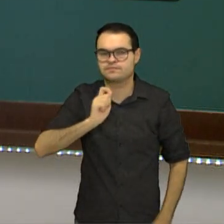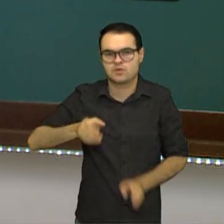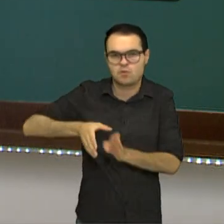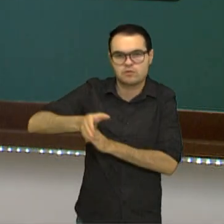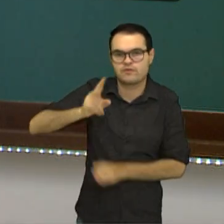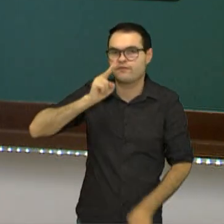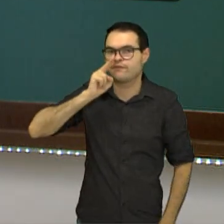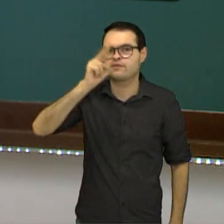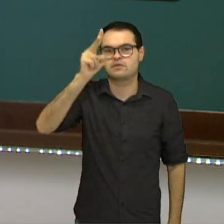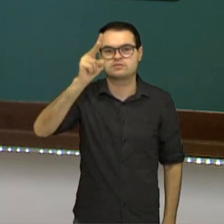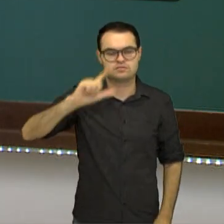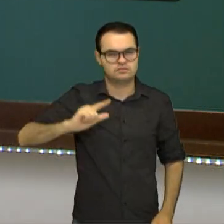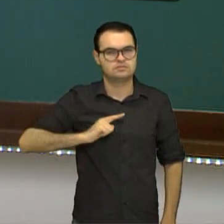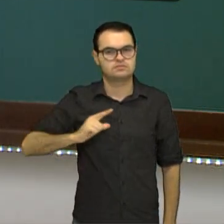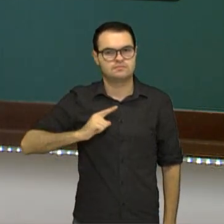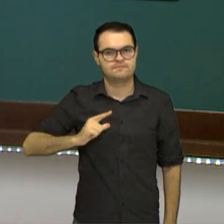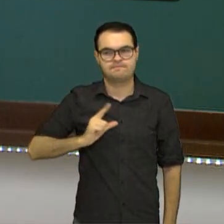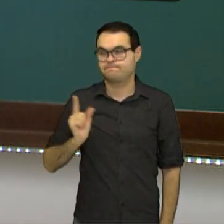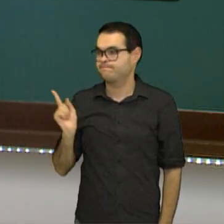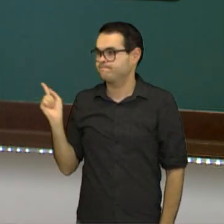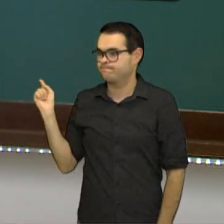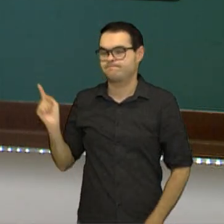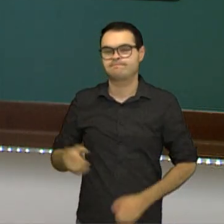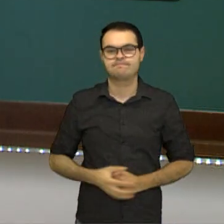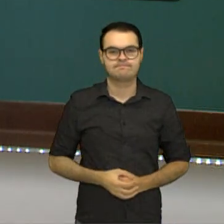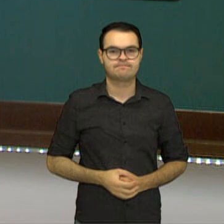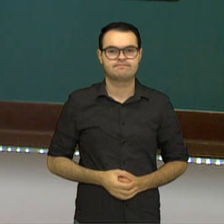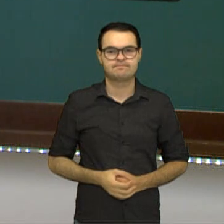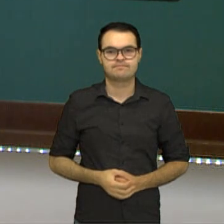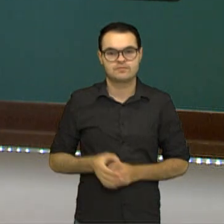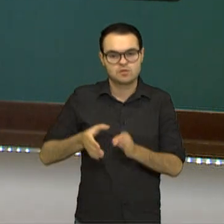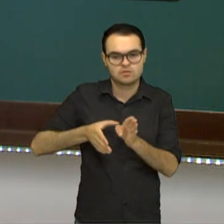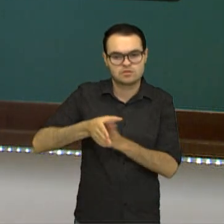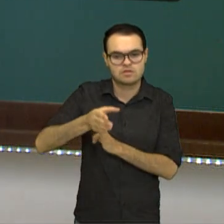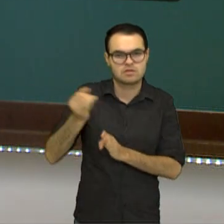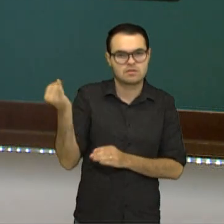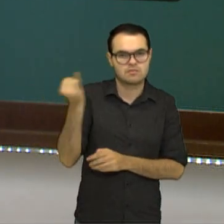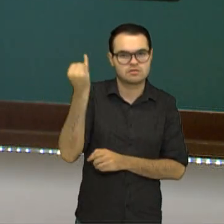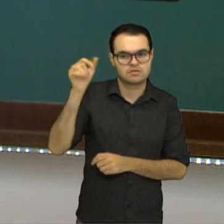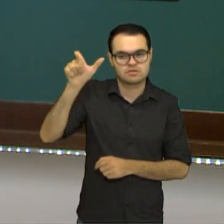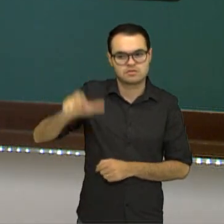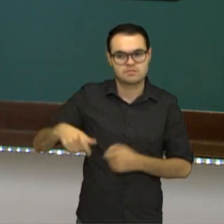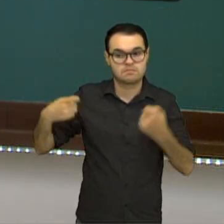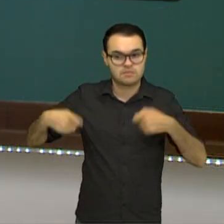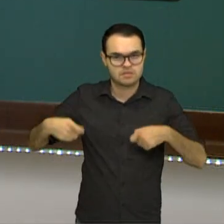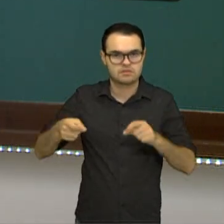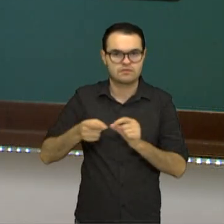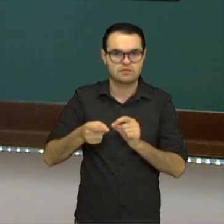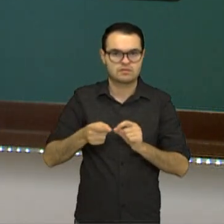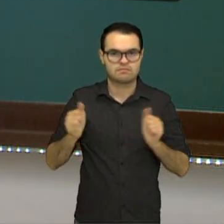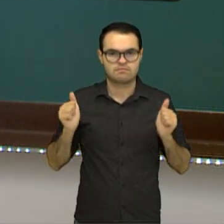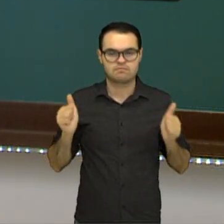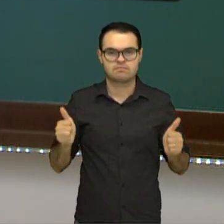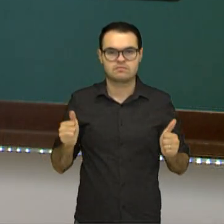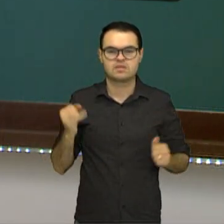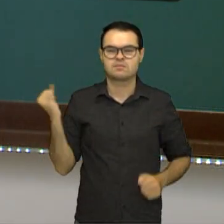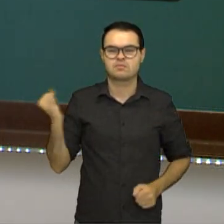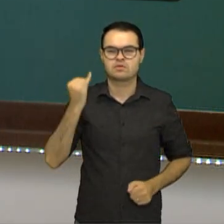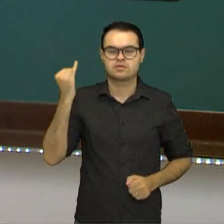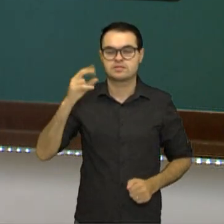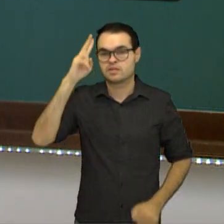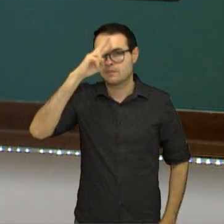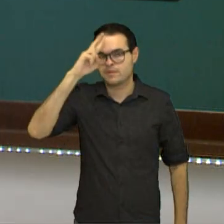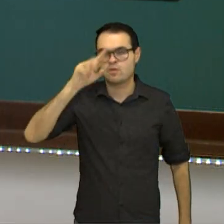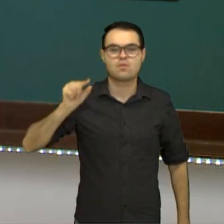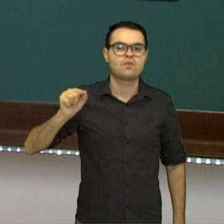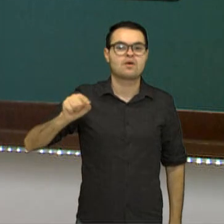advice. Temos aqui, então, um conselho forte. Um conselho importante do que a pessoa deve fazer. Vale ressaltar o seguinte,